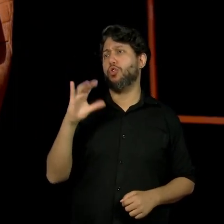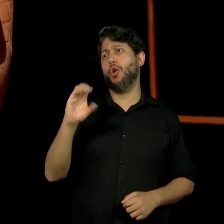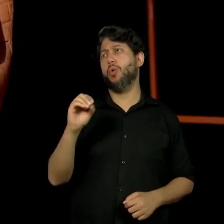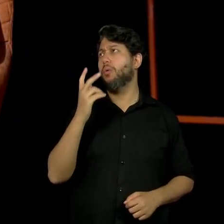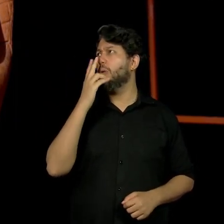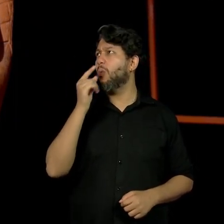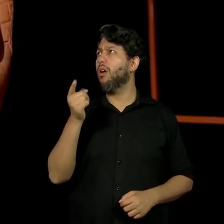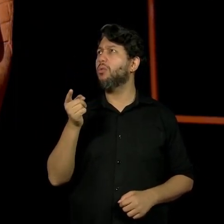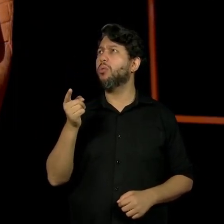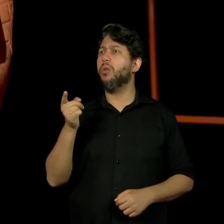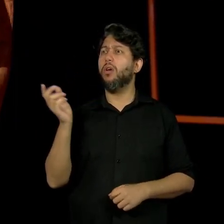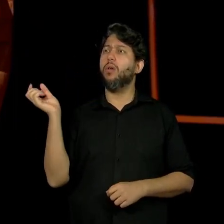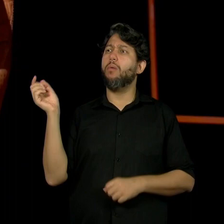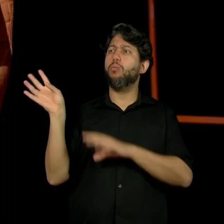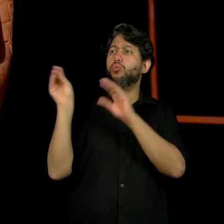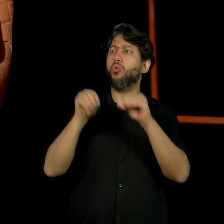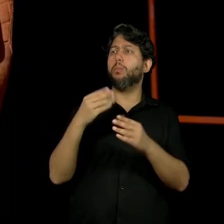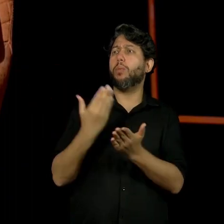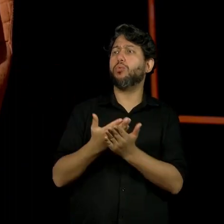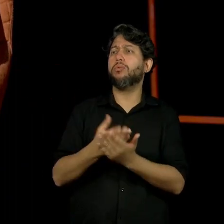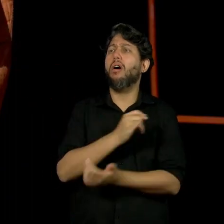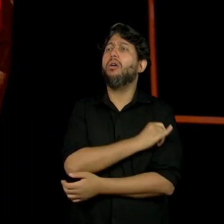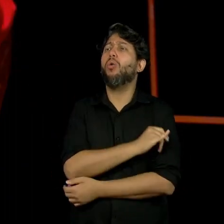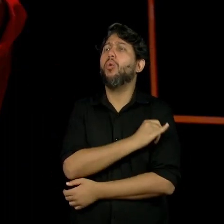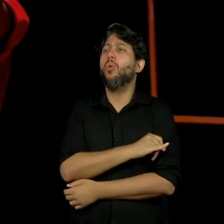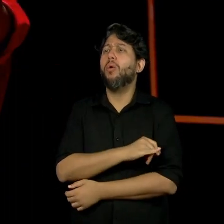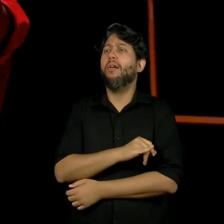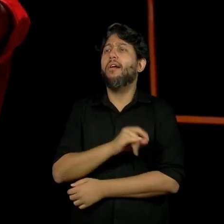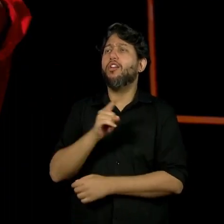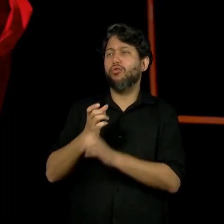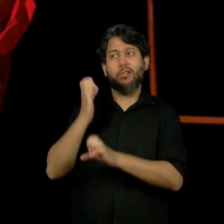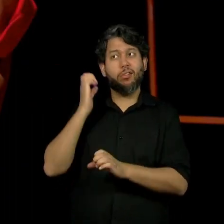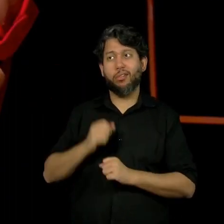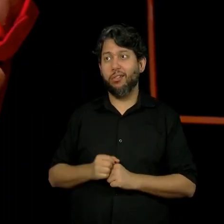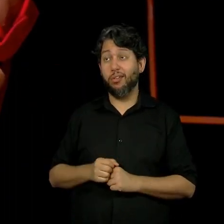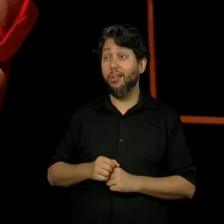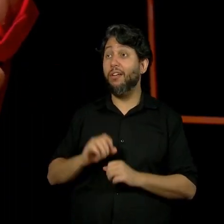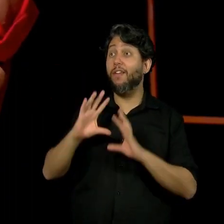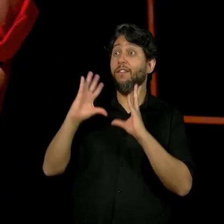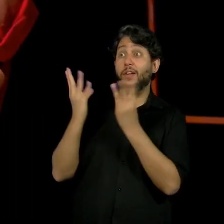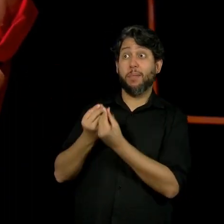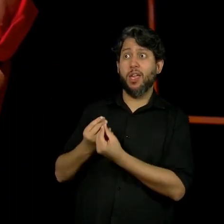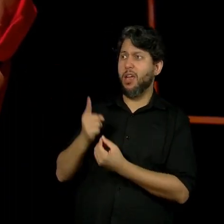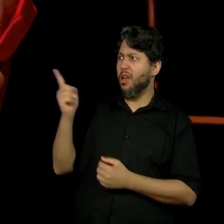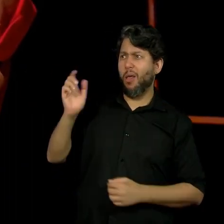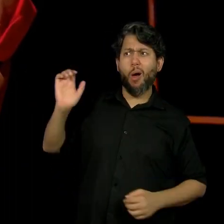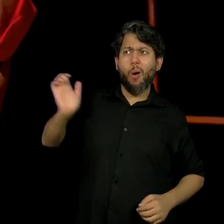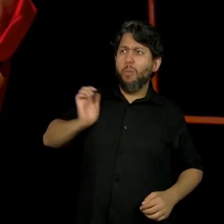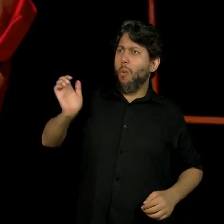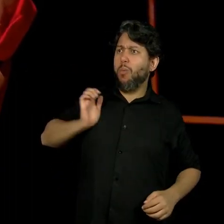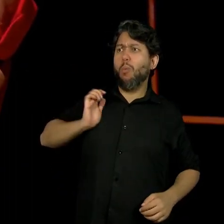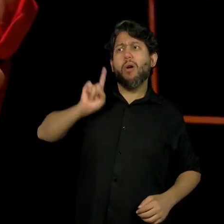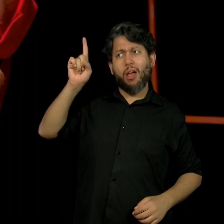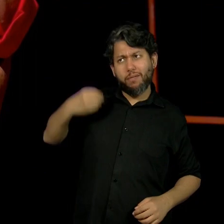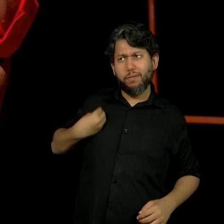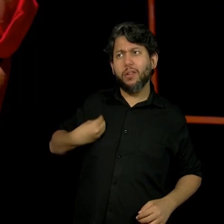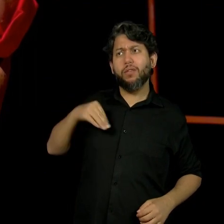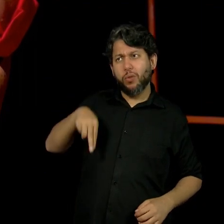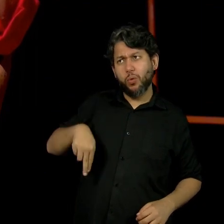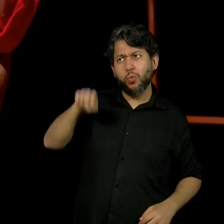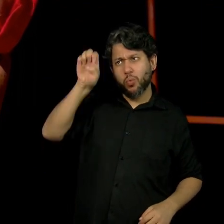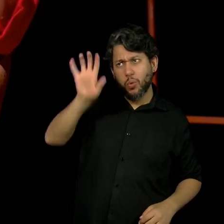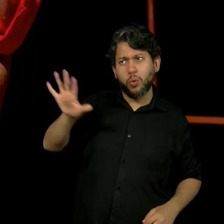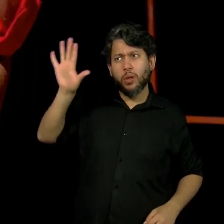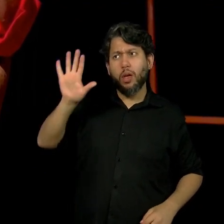me engano, veio para estudar engenharia no Rio de Janeiro. Quem veio do Nordeste, as famílias deles são famílias abastadas do Nordeste. Ninguém